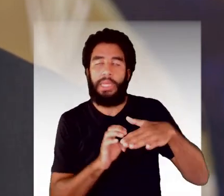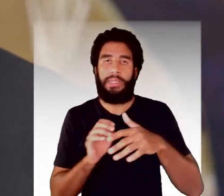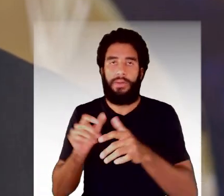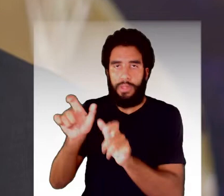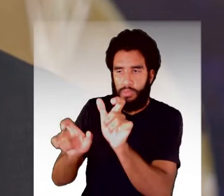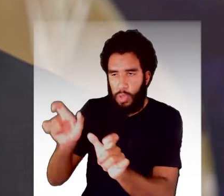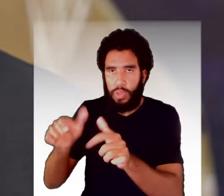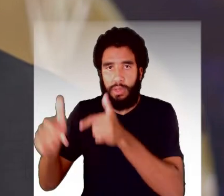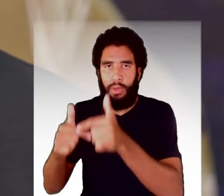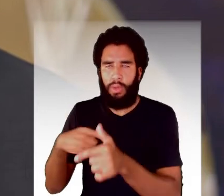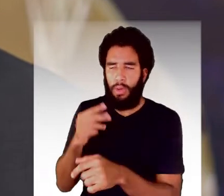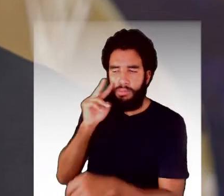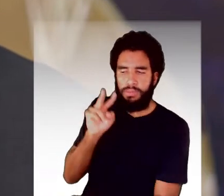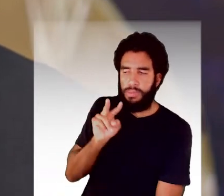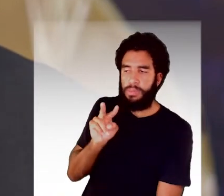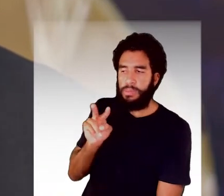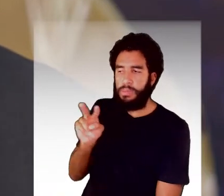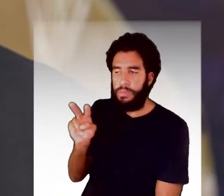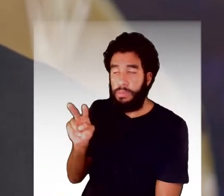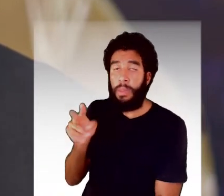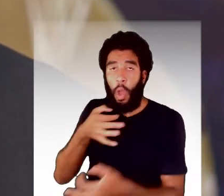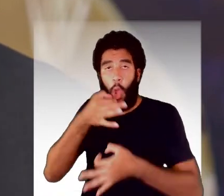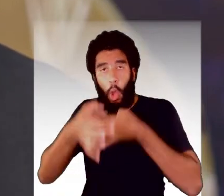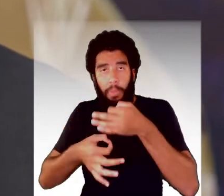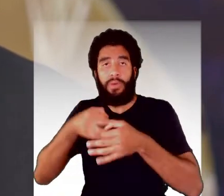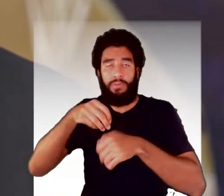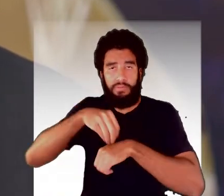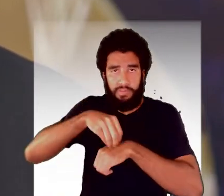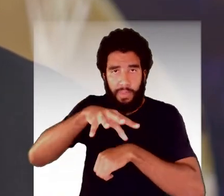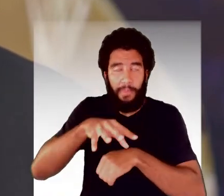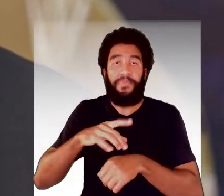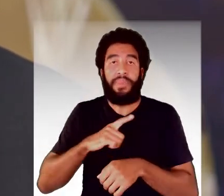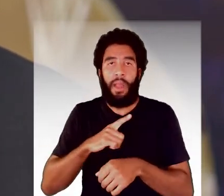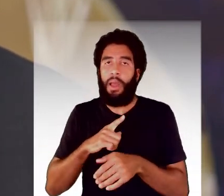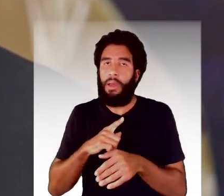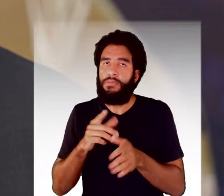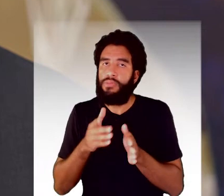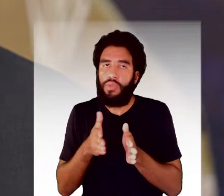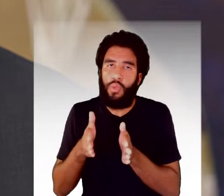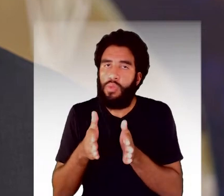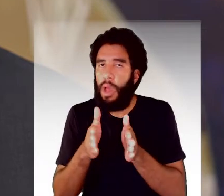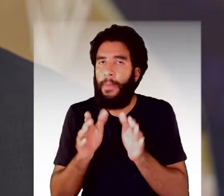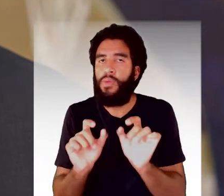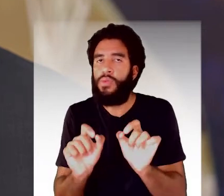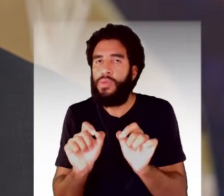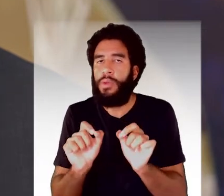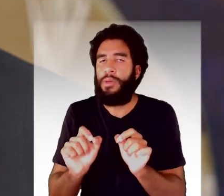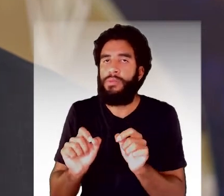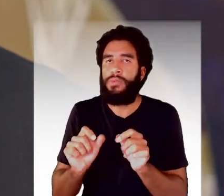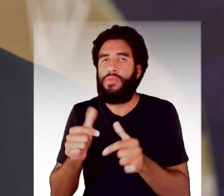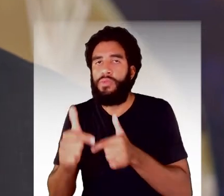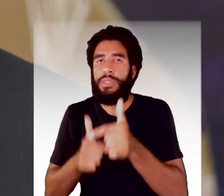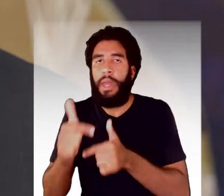observador, faz observações e a gente ainda tem o caminho, eventualmente, de uma atuação, de uma busca